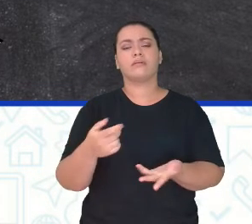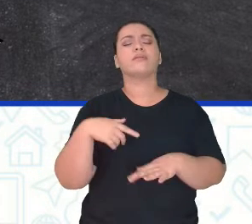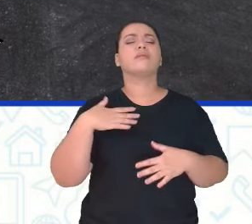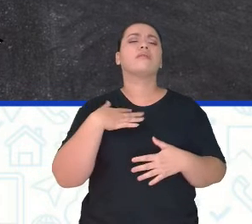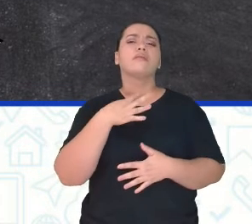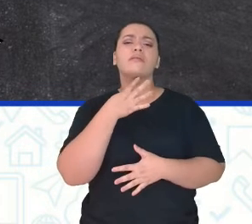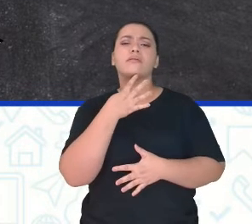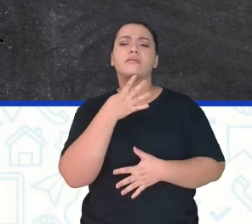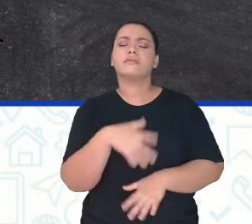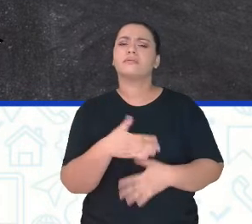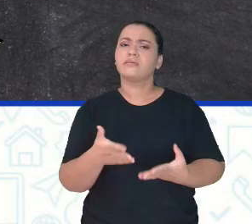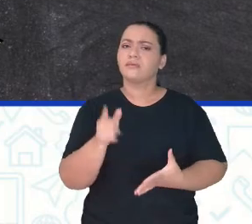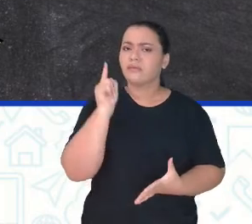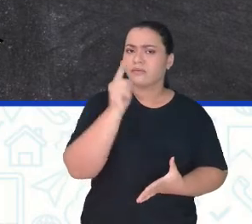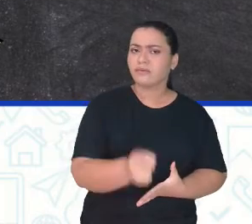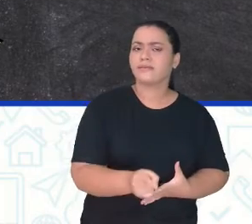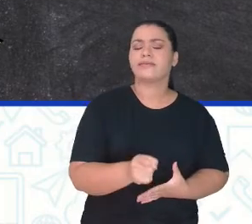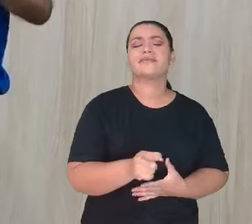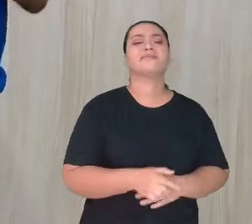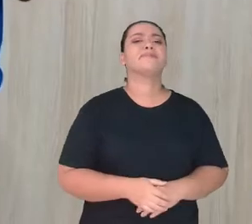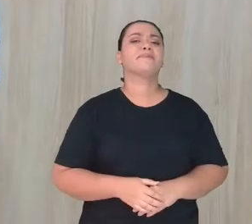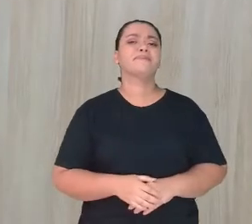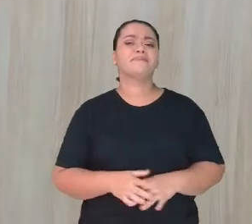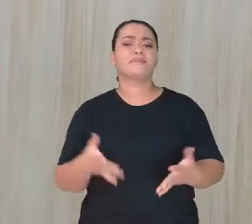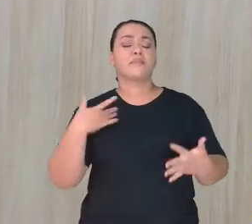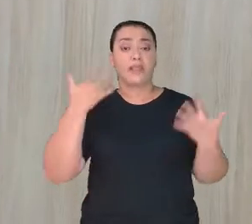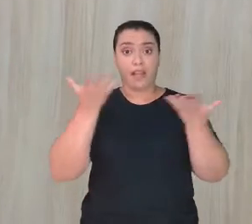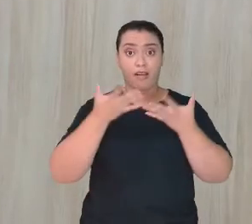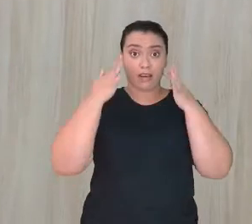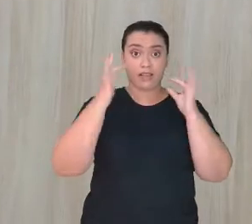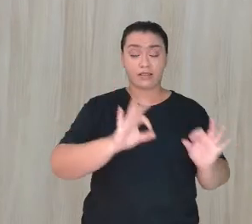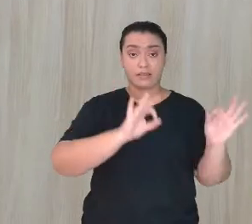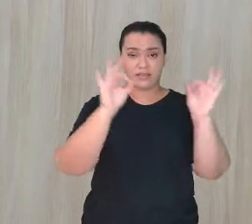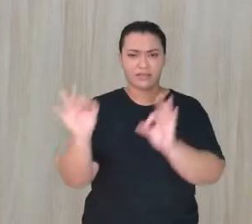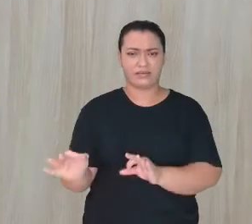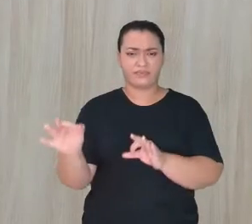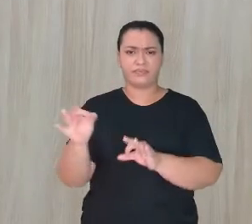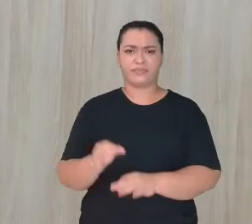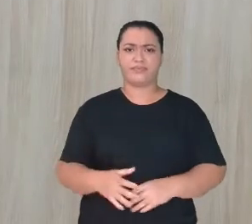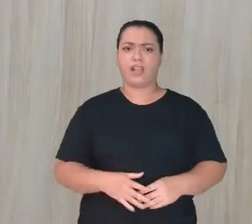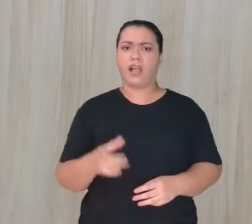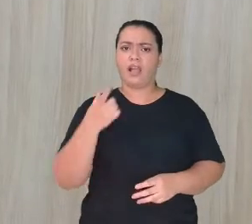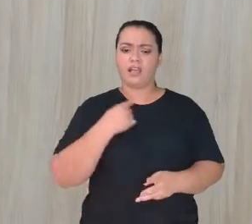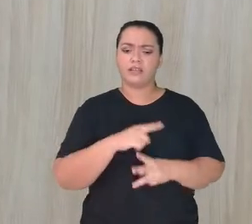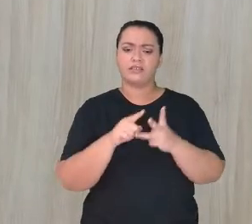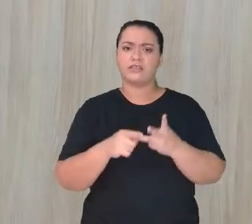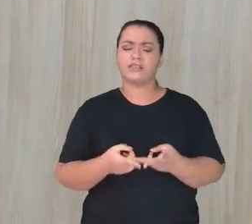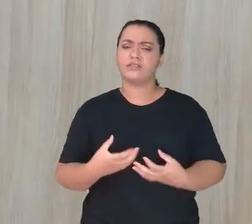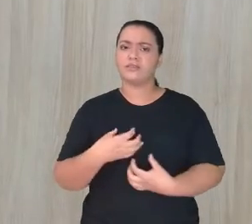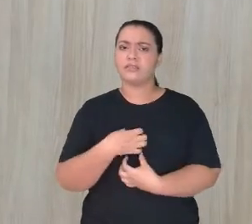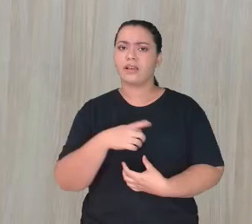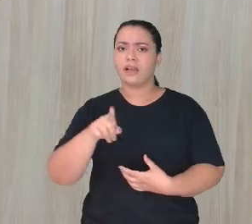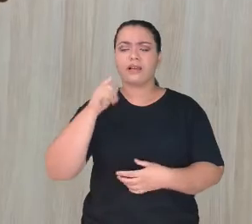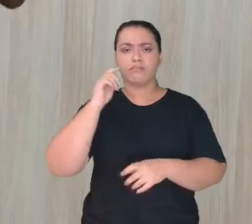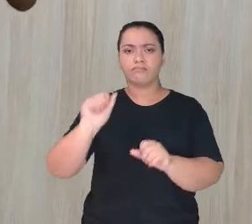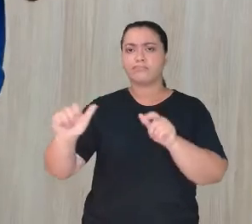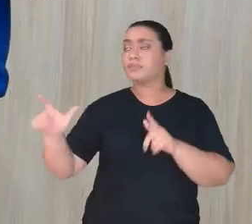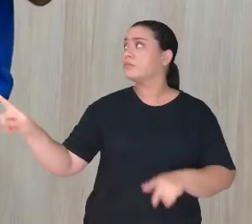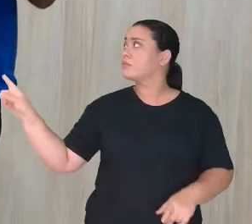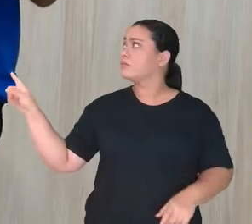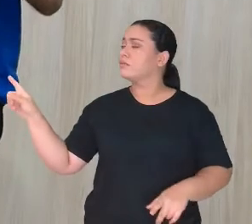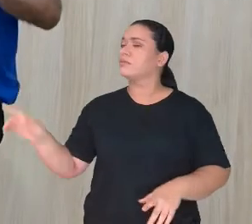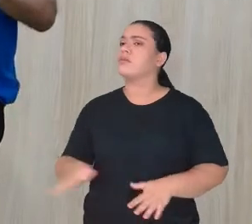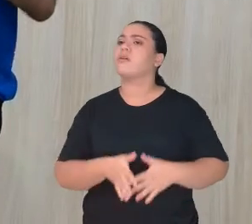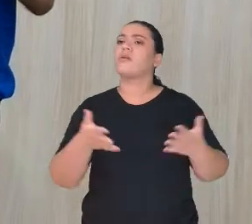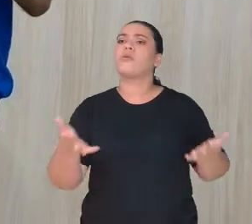você, meu querido e minha querida que está aí me assistindo. Essas 3 fórmulas que estão na tela, eu quero saber